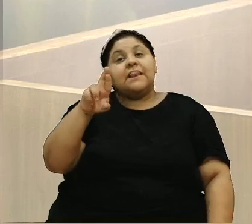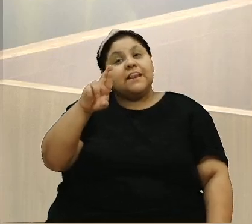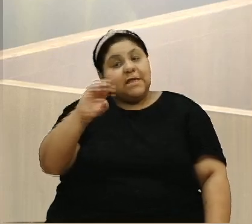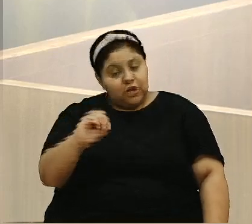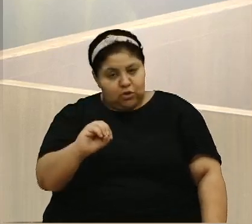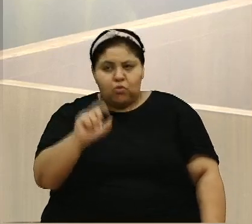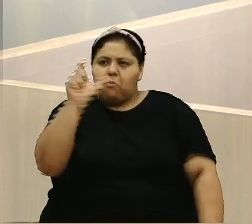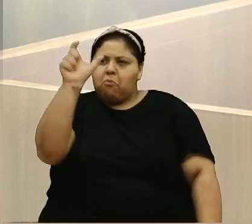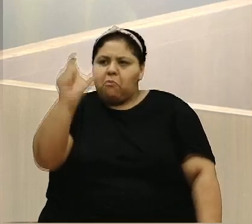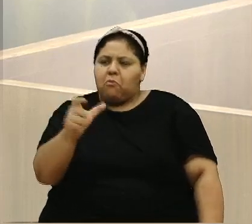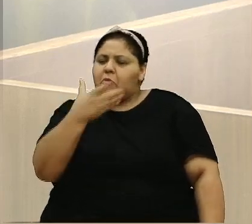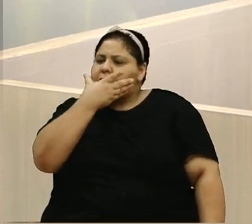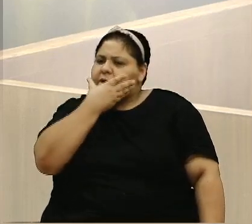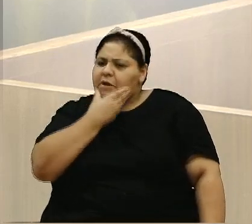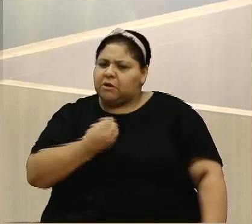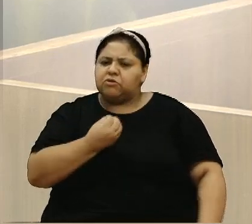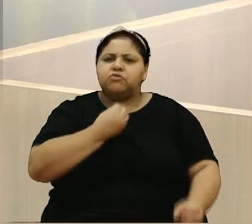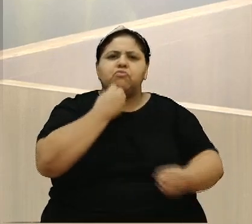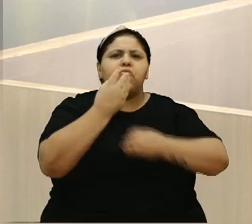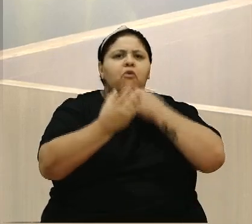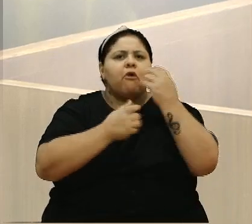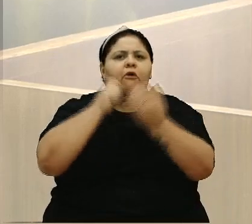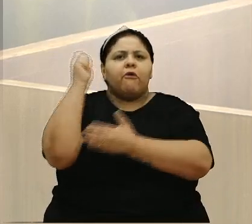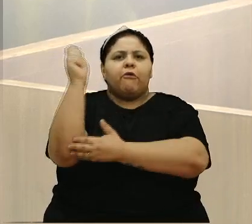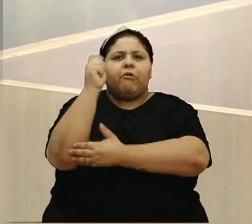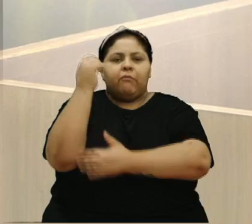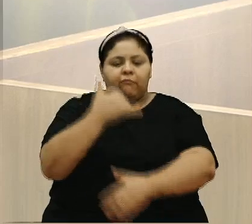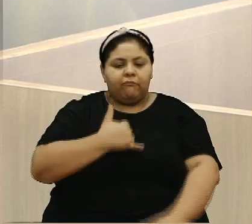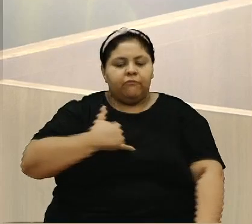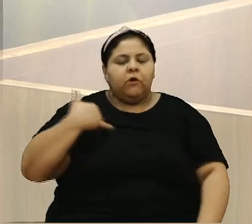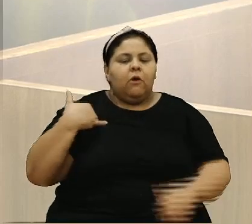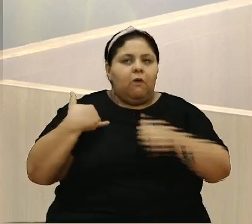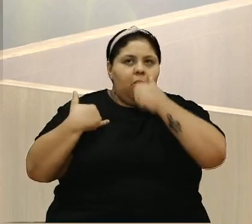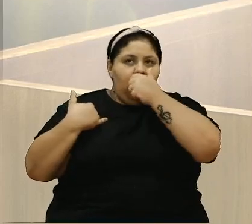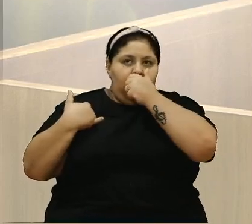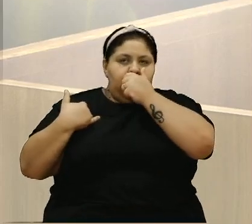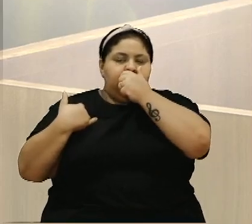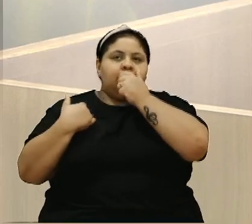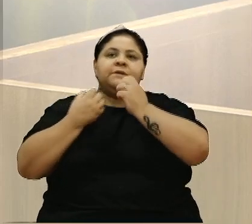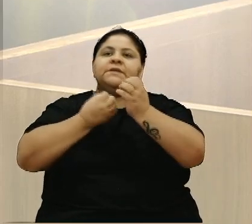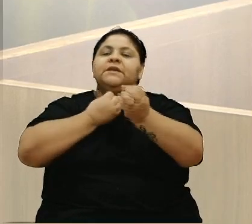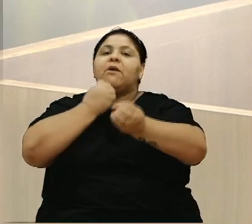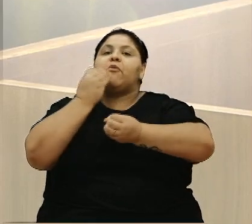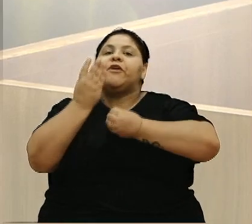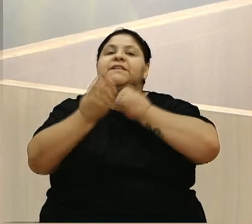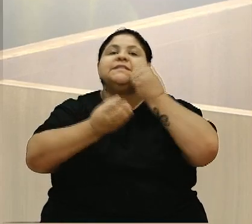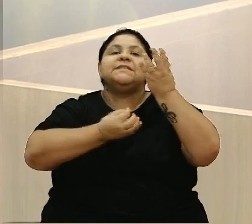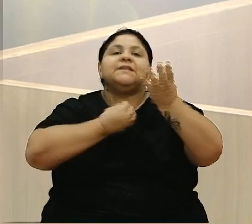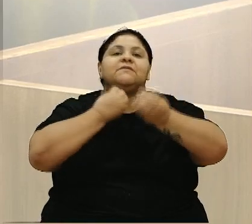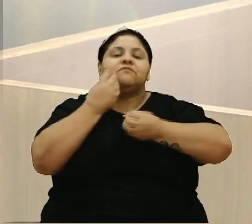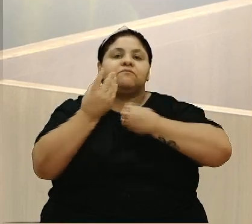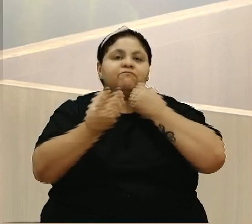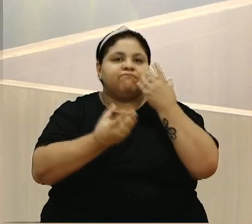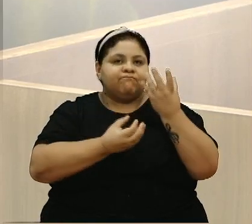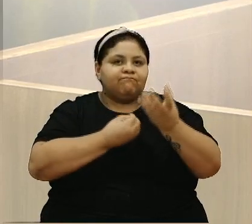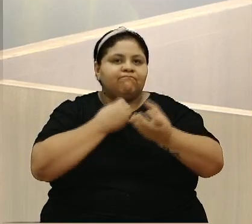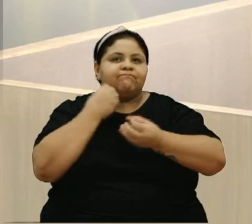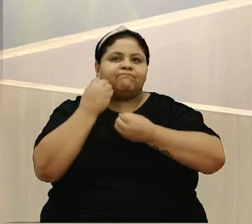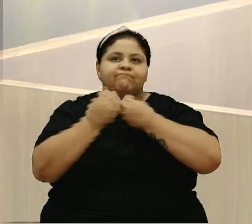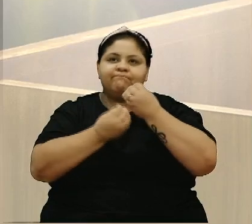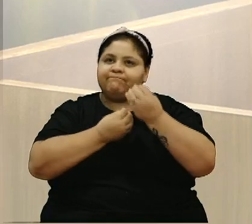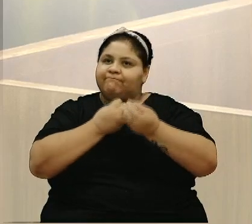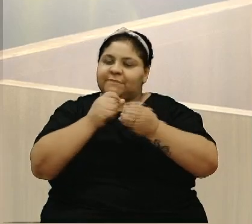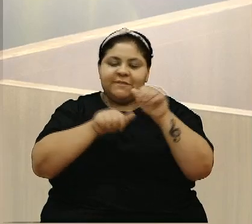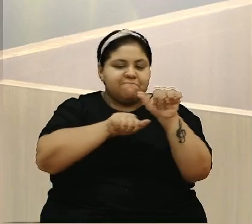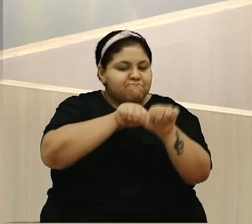poeta gaúcho que muito nos orgulha. E a poesia, gente, ela é revolucionária.